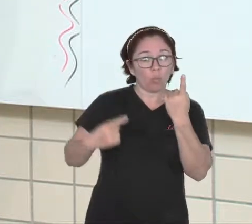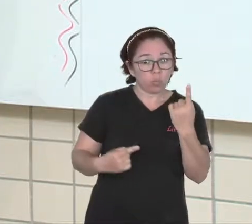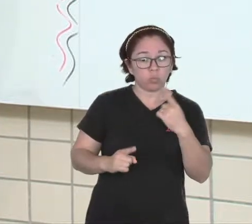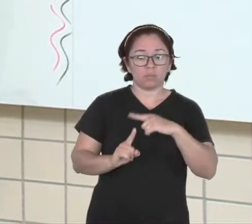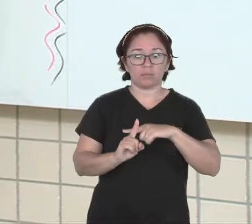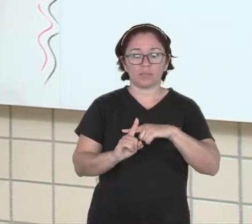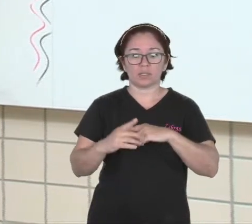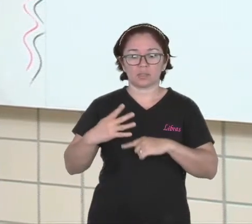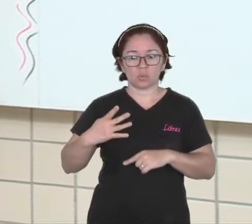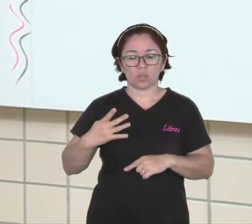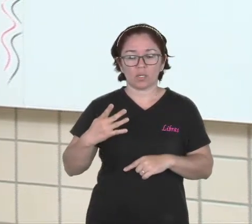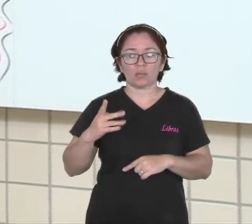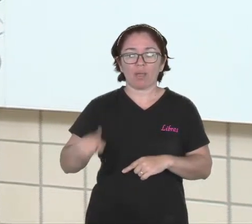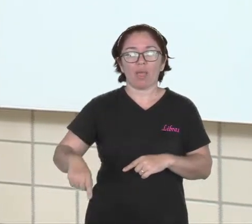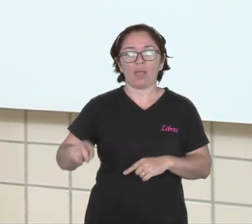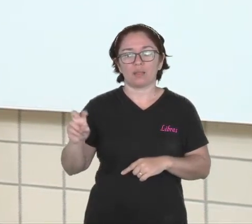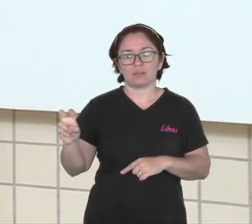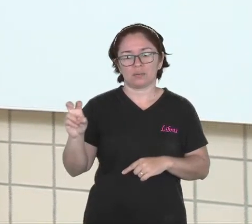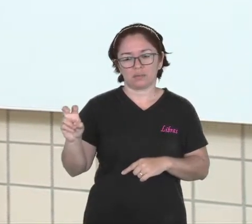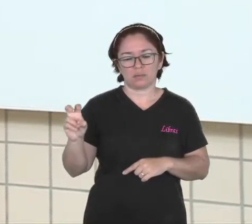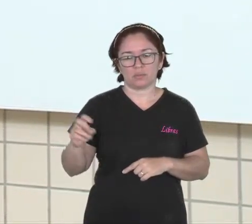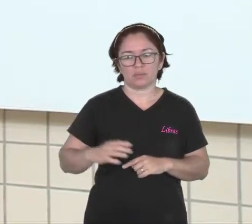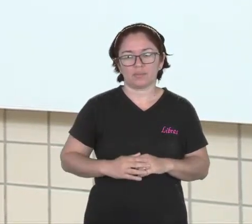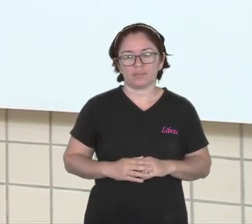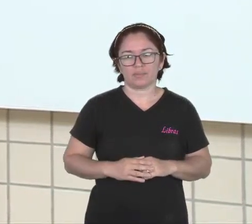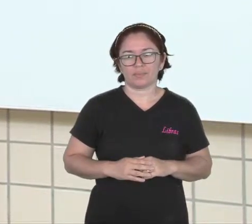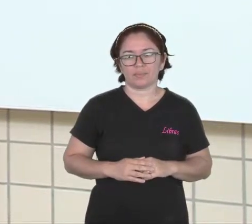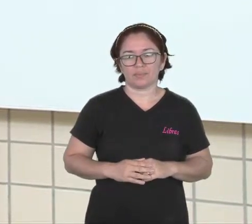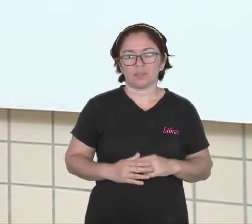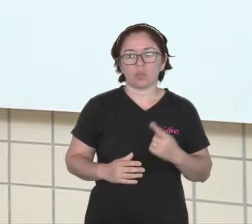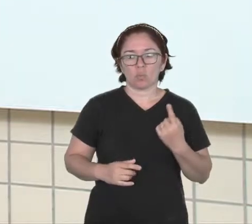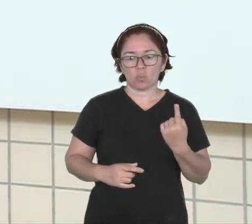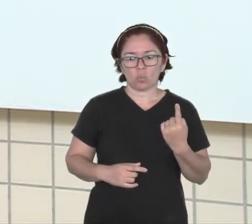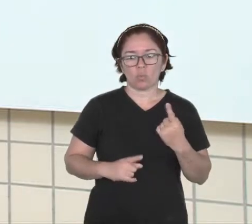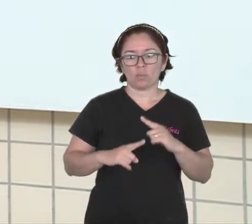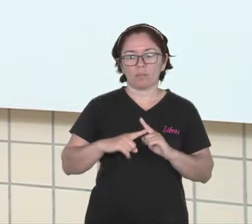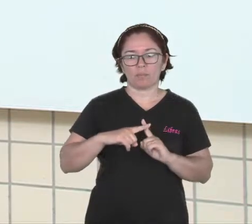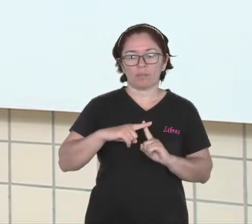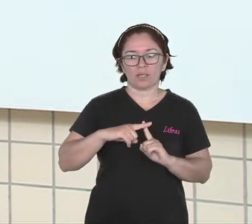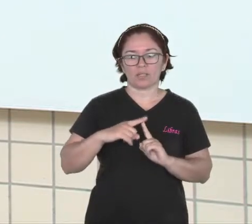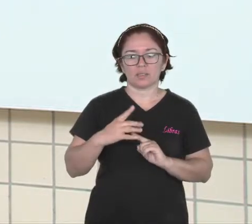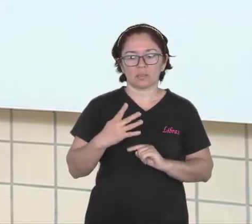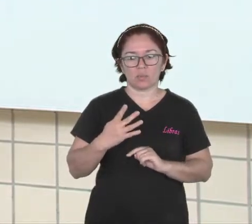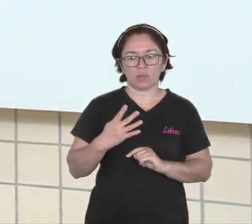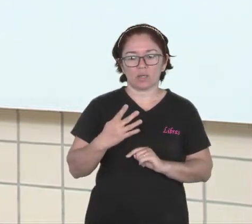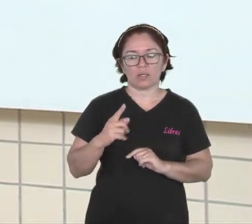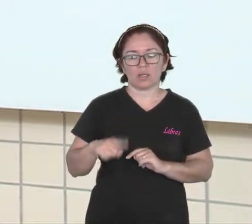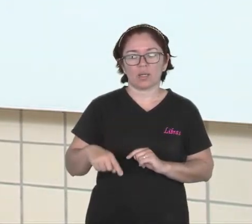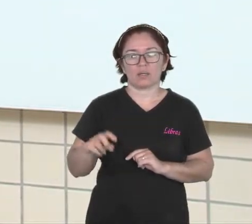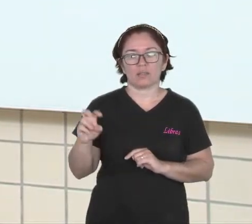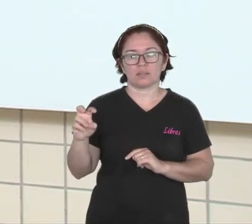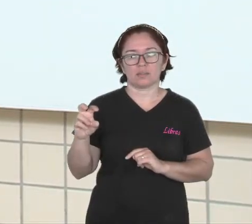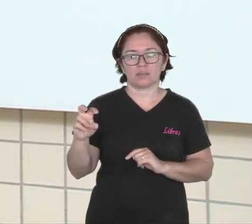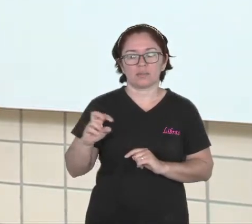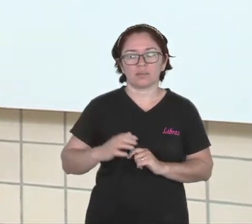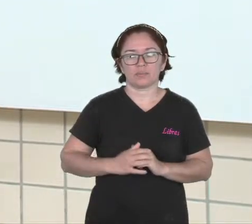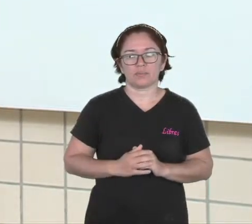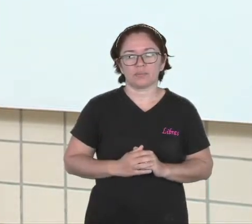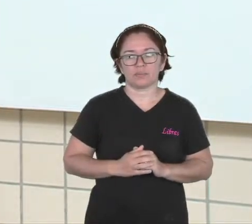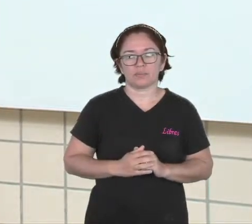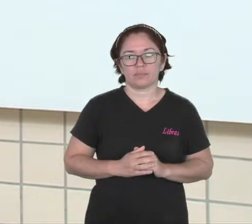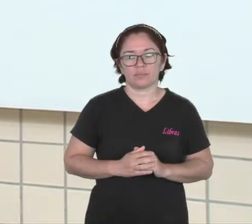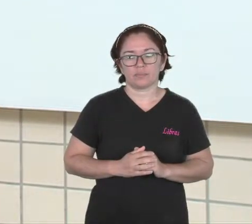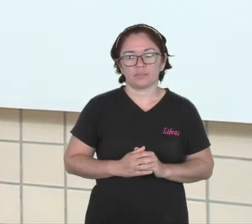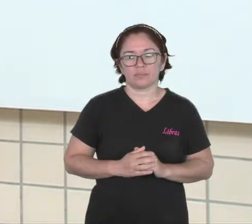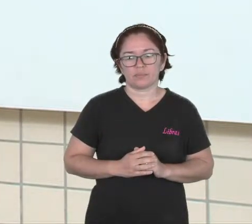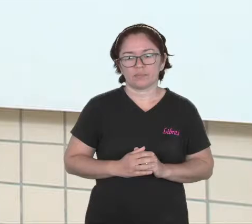Então, nesse primeiro momento, 1 mais o 4 me entrega o 5. Será que esse pensamento, ou essa